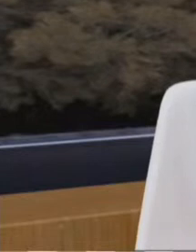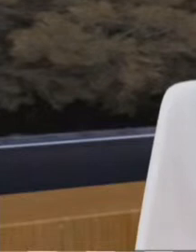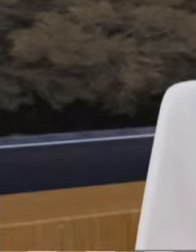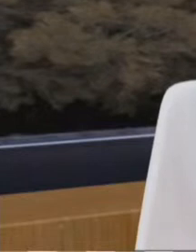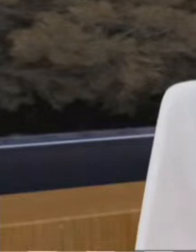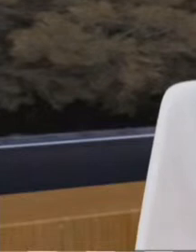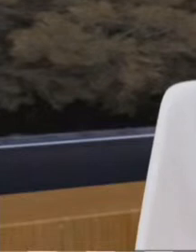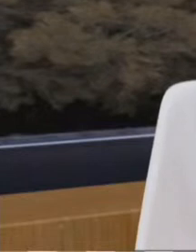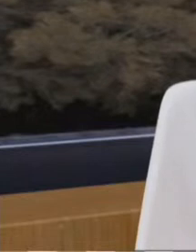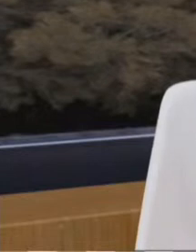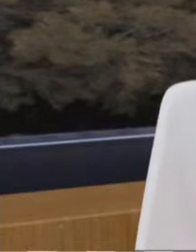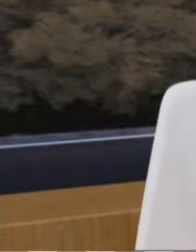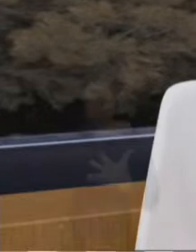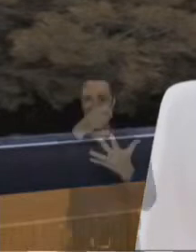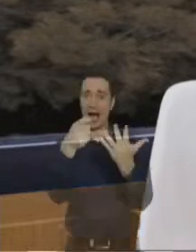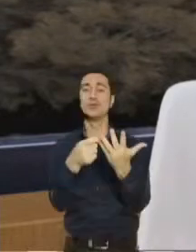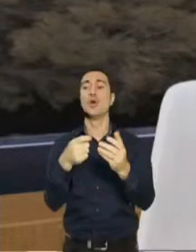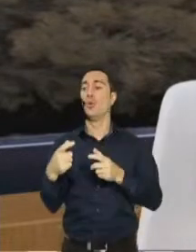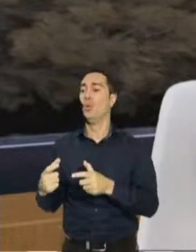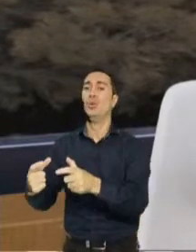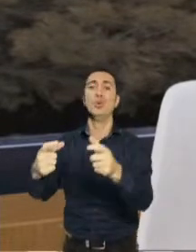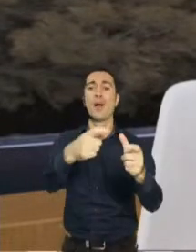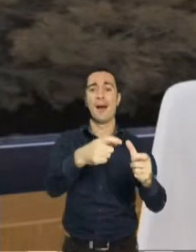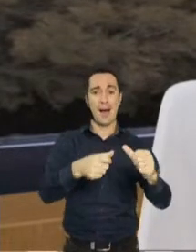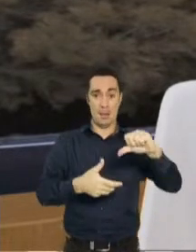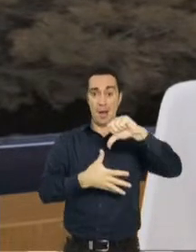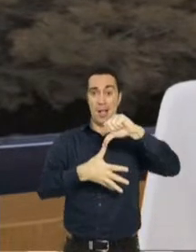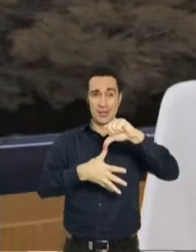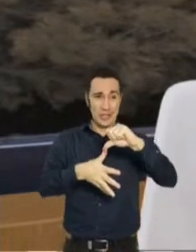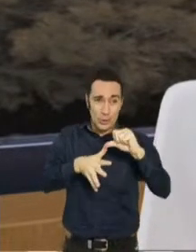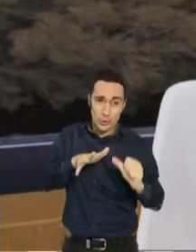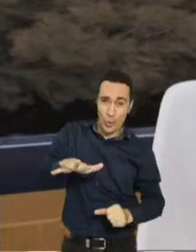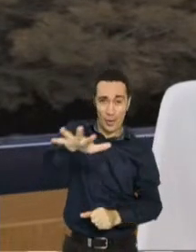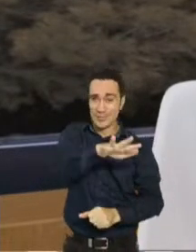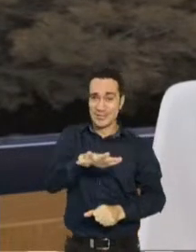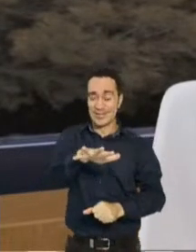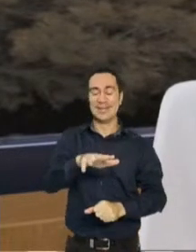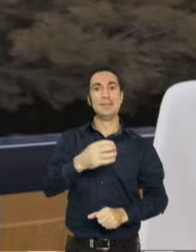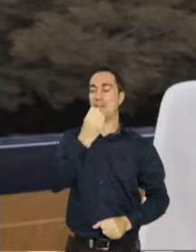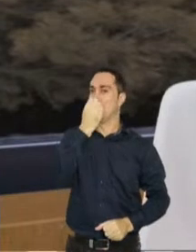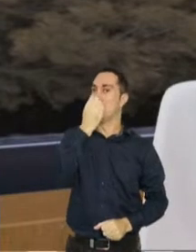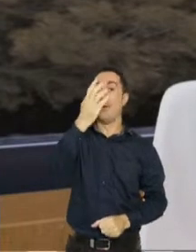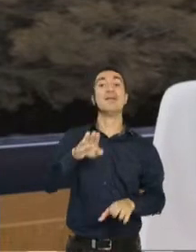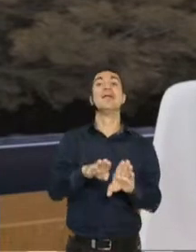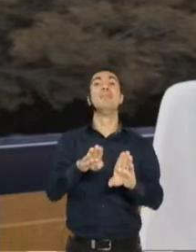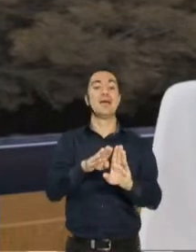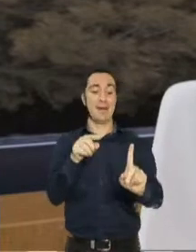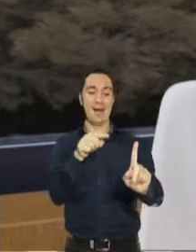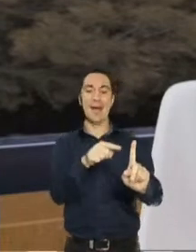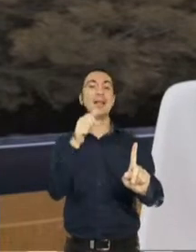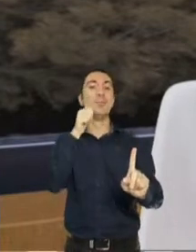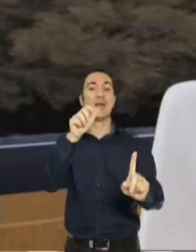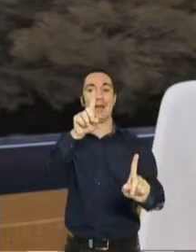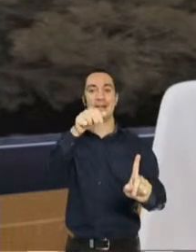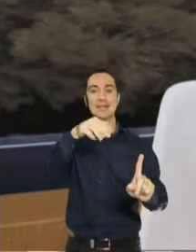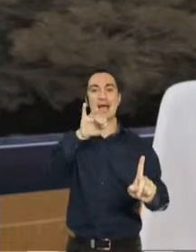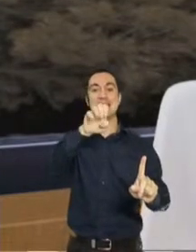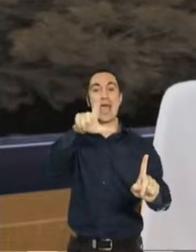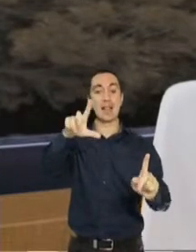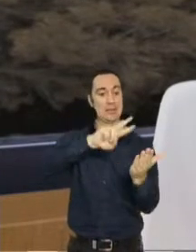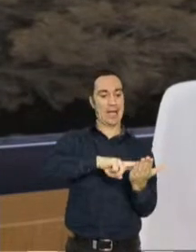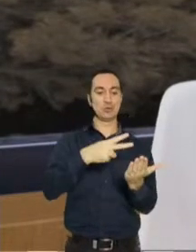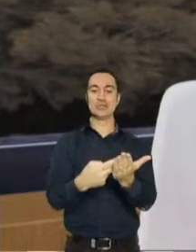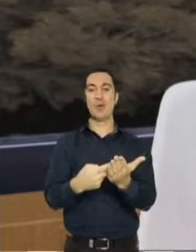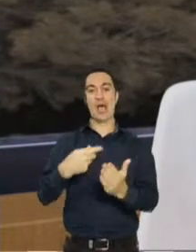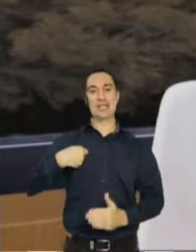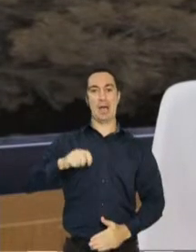Também estamos fazendo a transmissão em toda a América Latina. Então, a gente tem a nossa colega Daniele fazendo a tradução simultânea